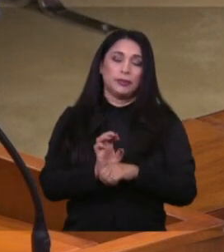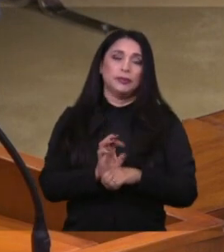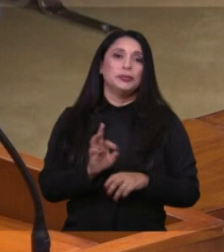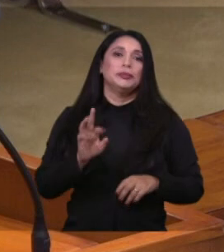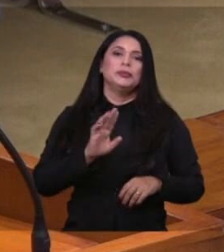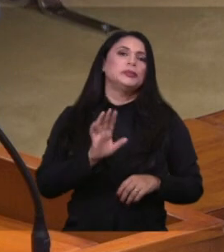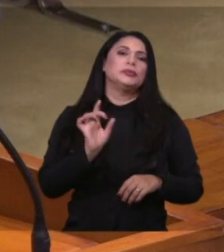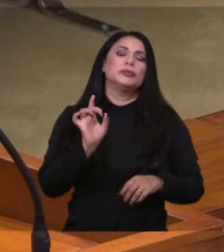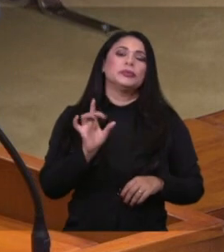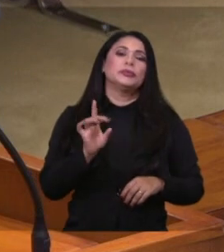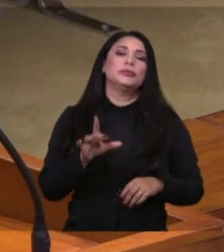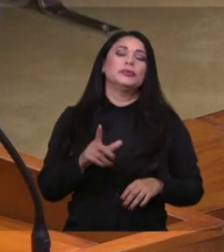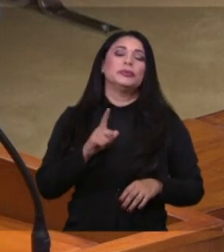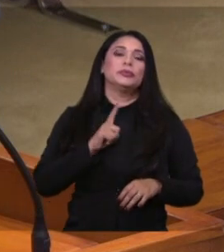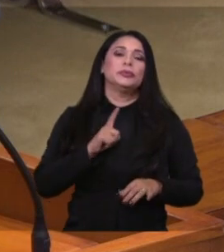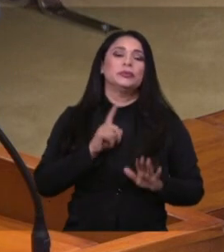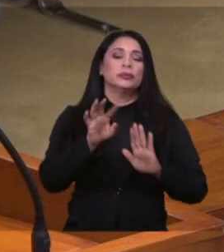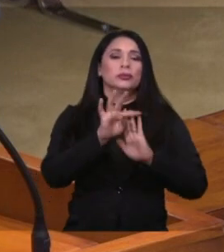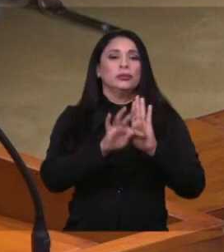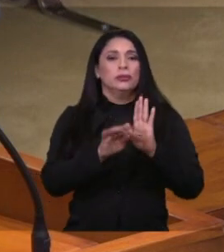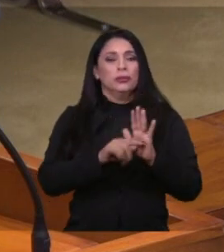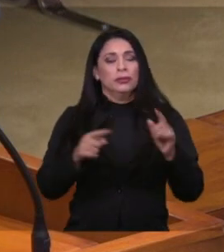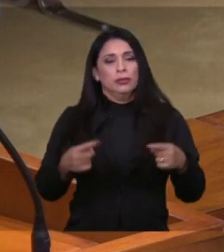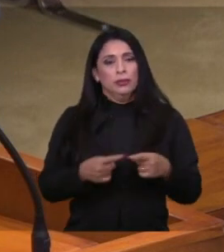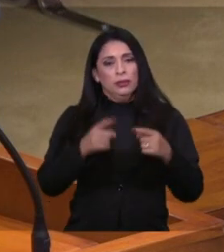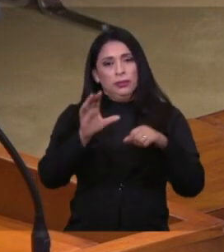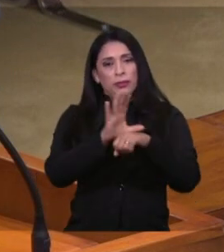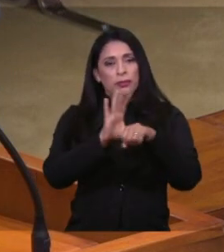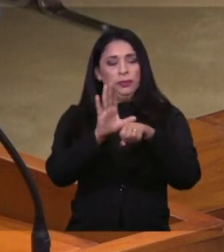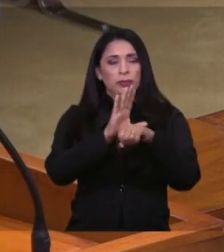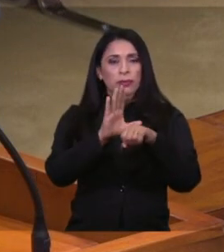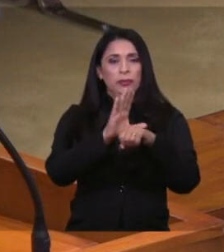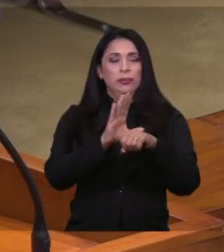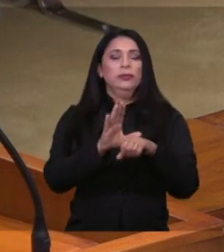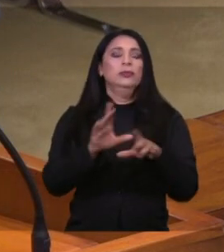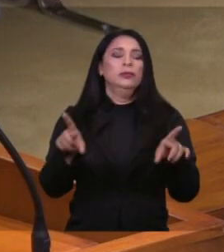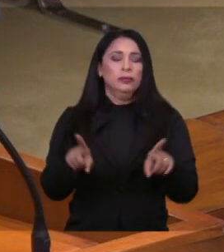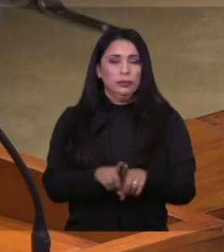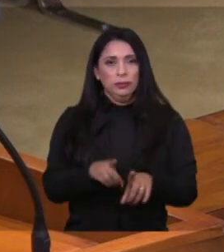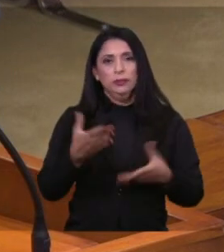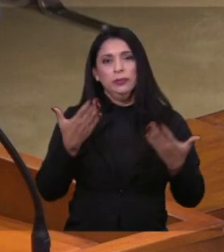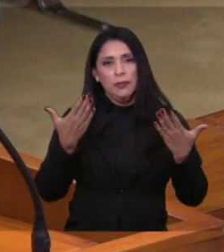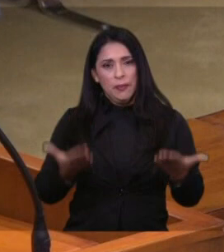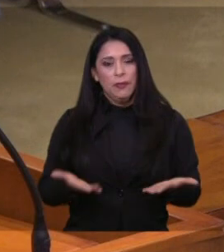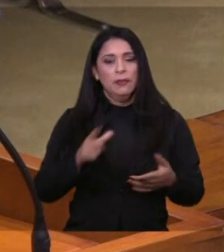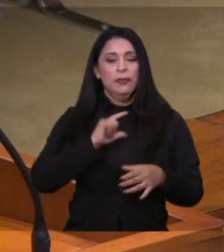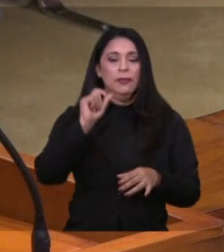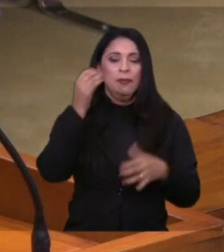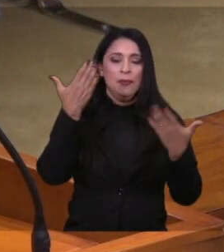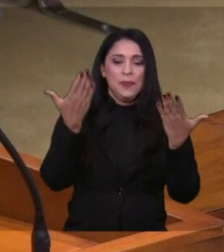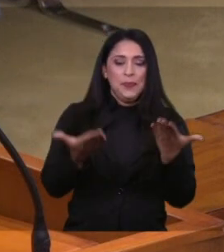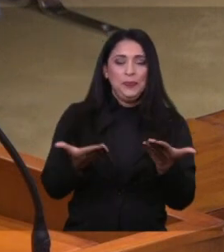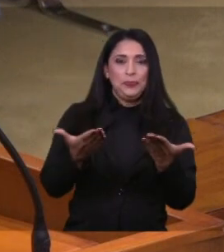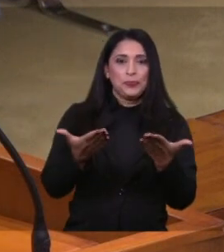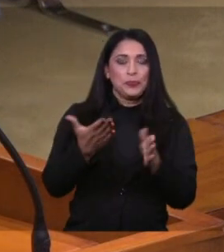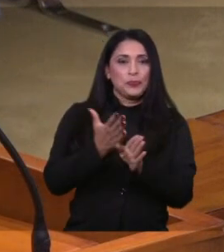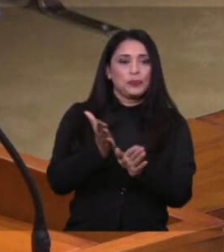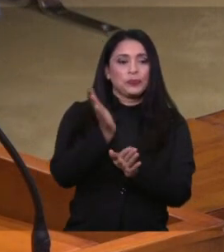Não bastasse a literalidade do texto constitucional, é também importante trazer a ideia do princípio que se tem por